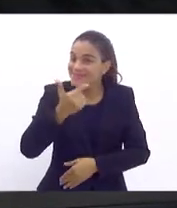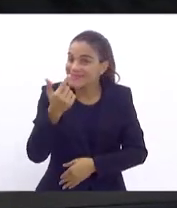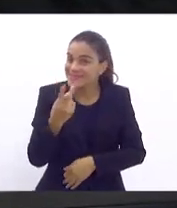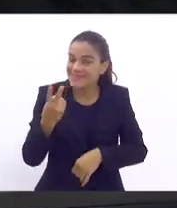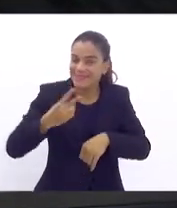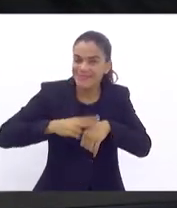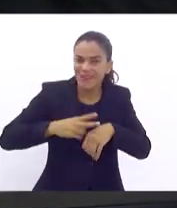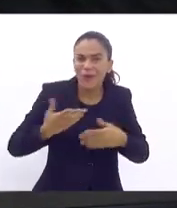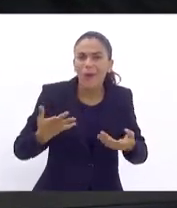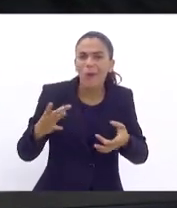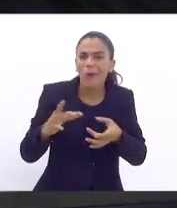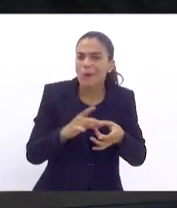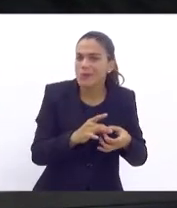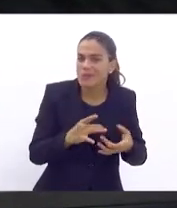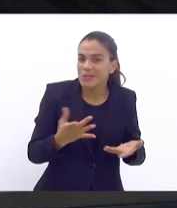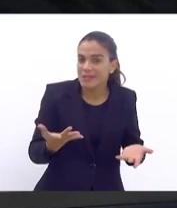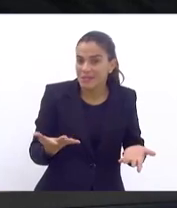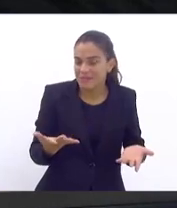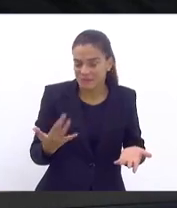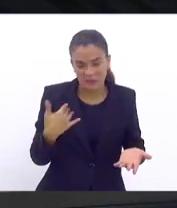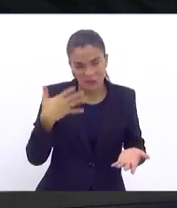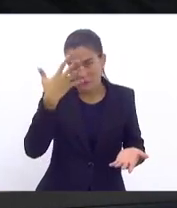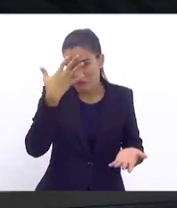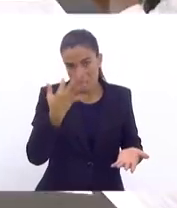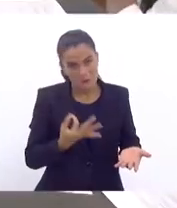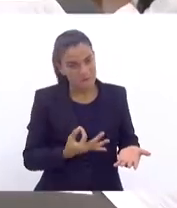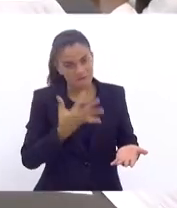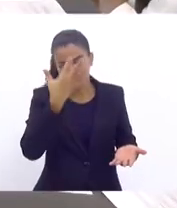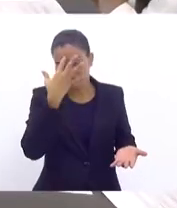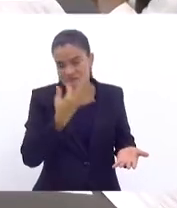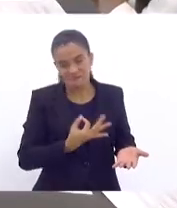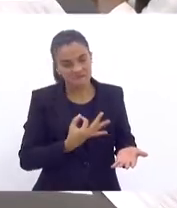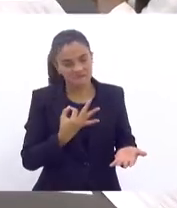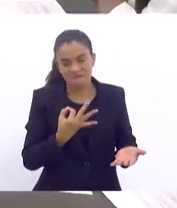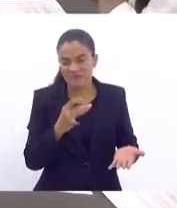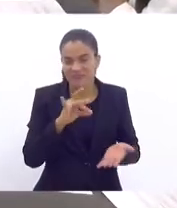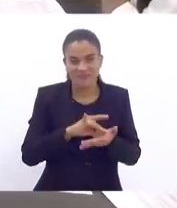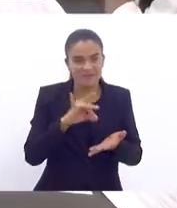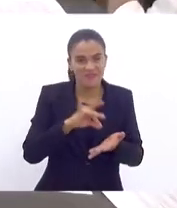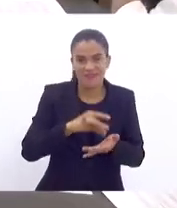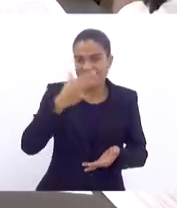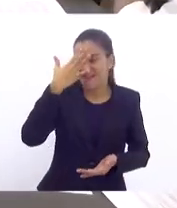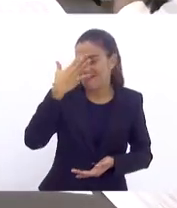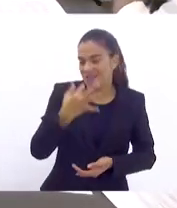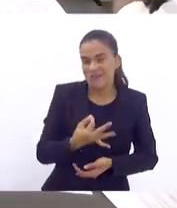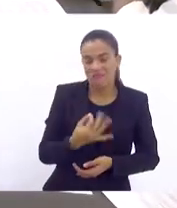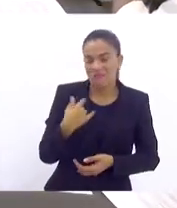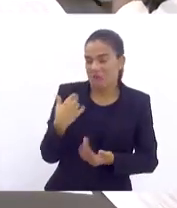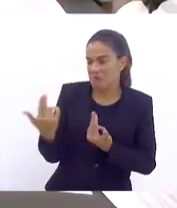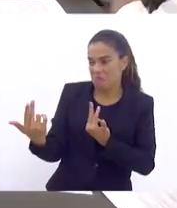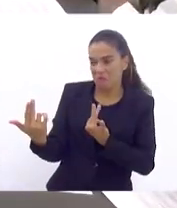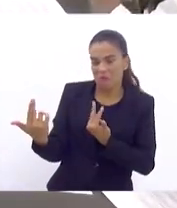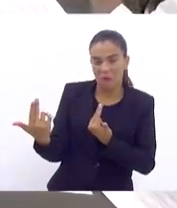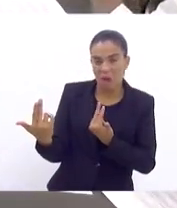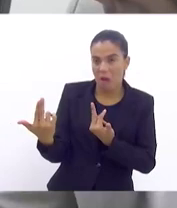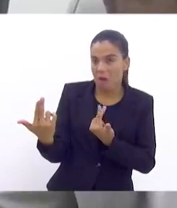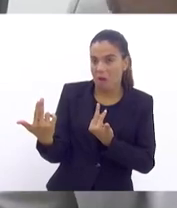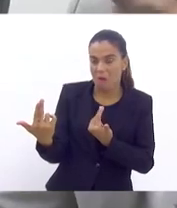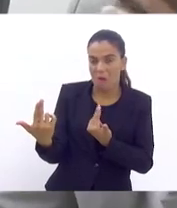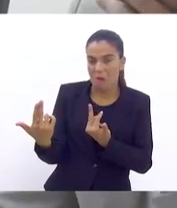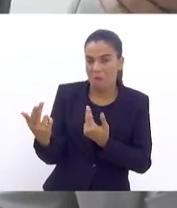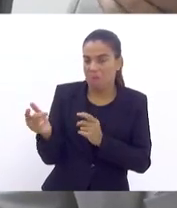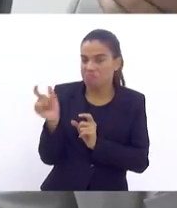Qual é o sentido político não não consigo compreender de fato não consigo faço minhas as suas palavras com